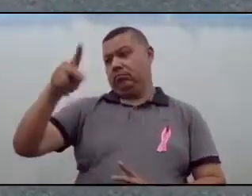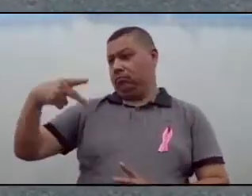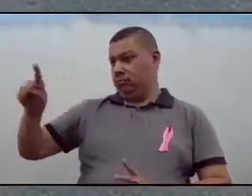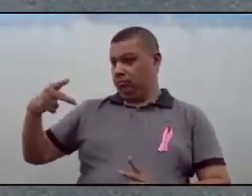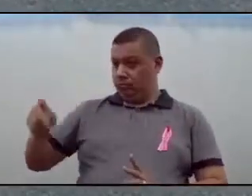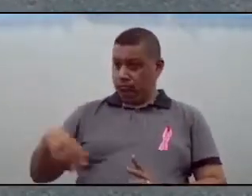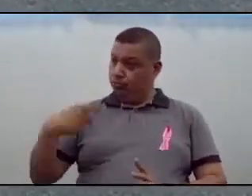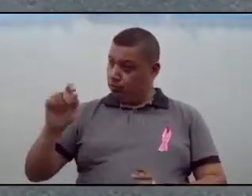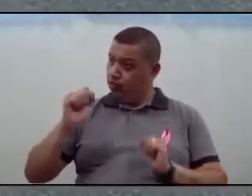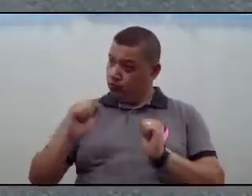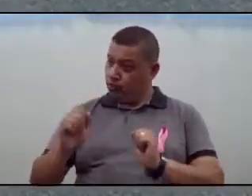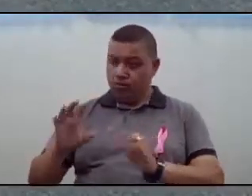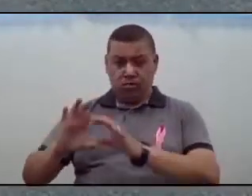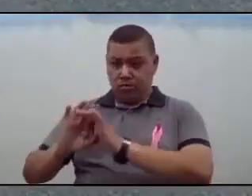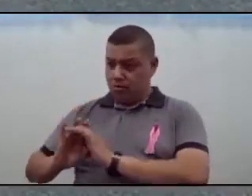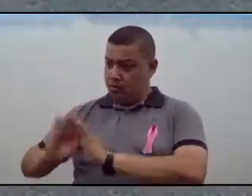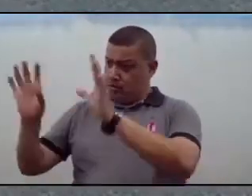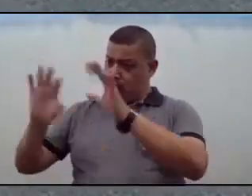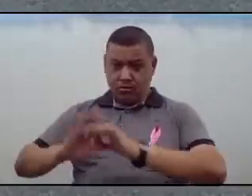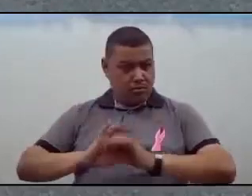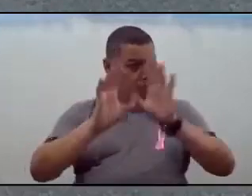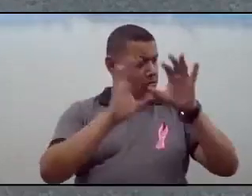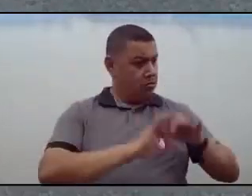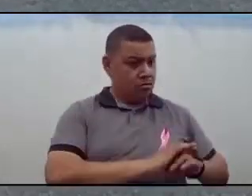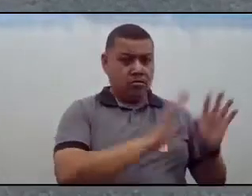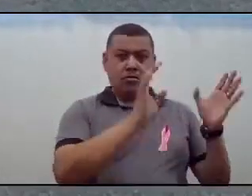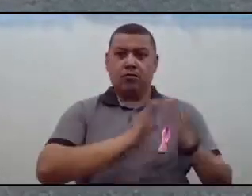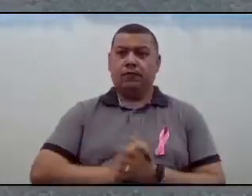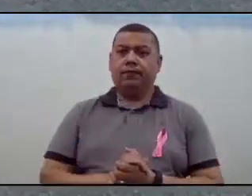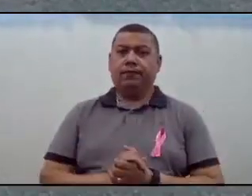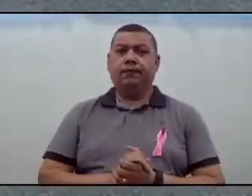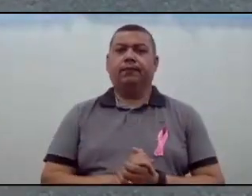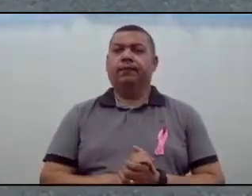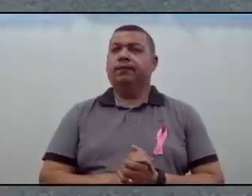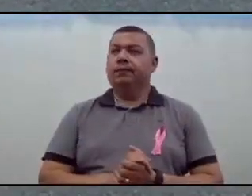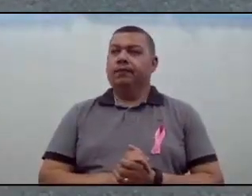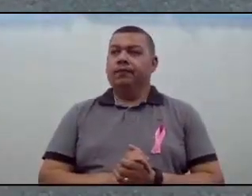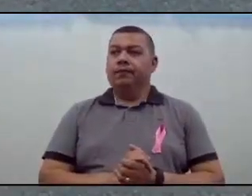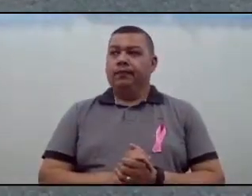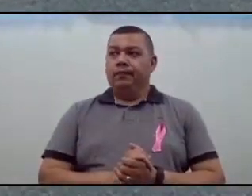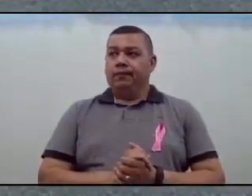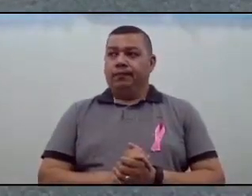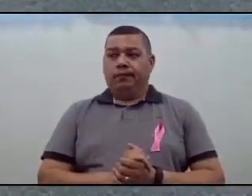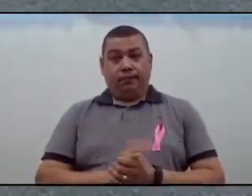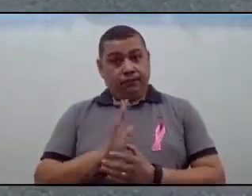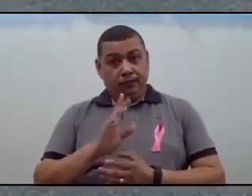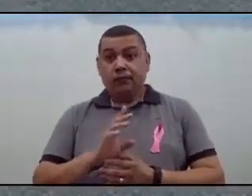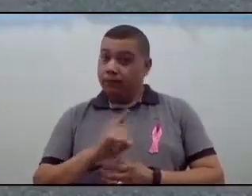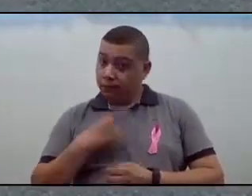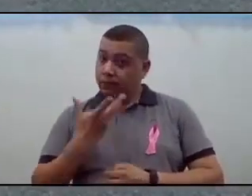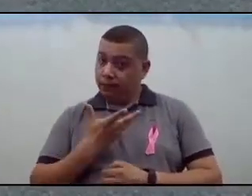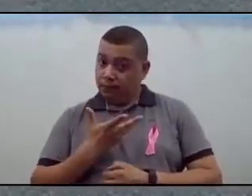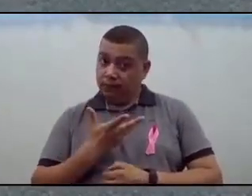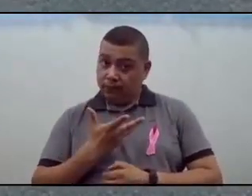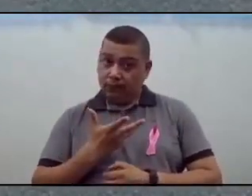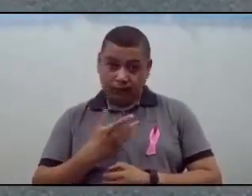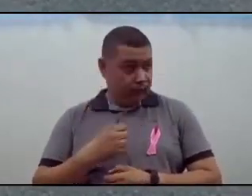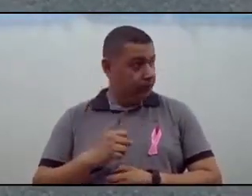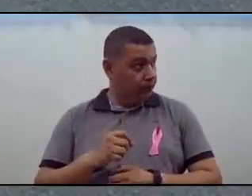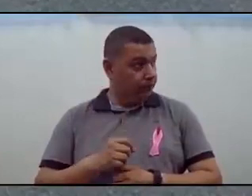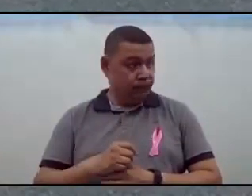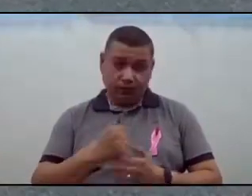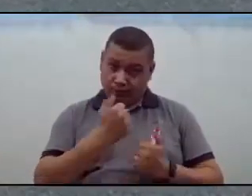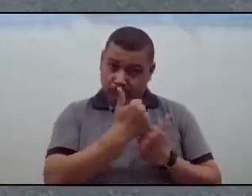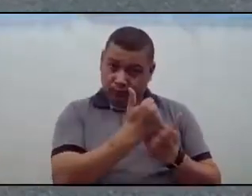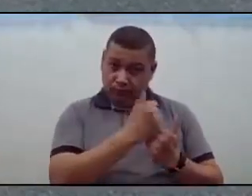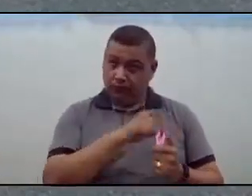todos se expressem no campo das ideias, né? E claro que a gente vai defender a nossa propositura. De repente, os